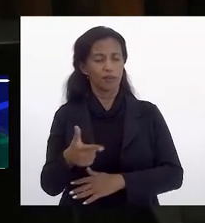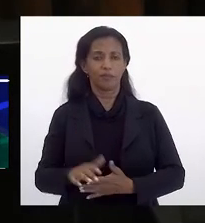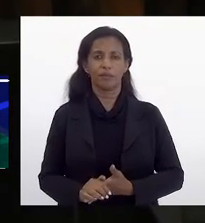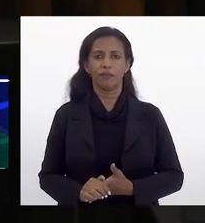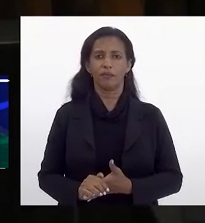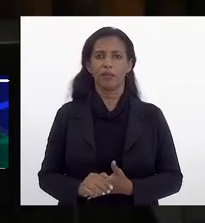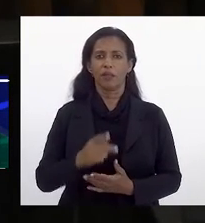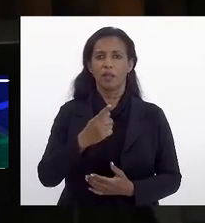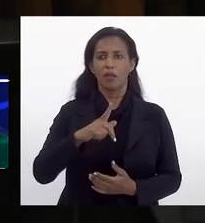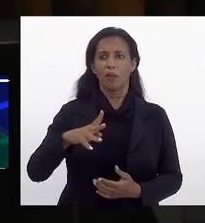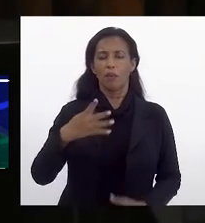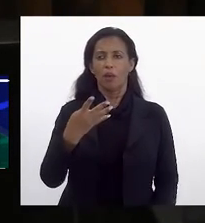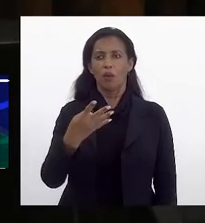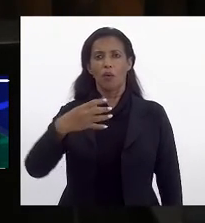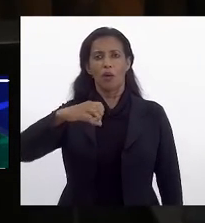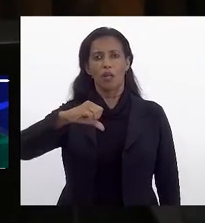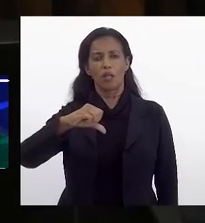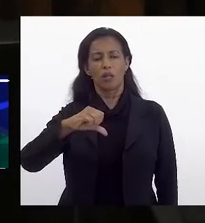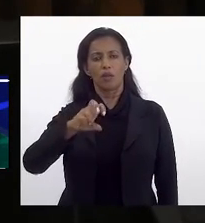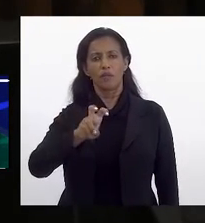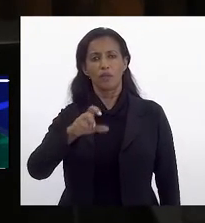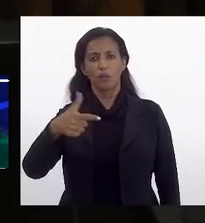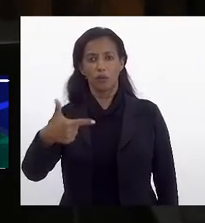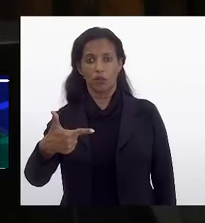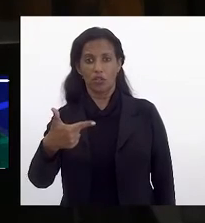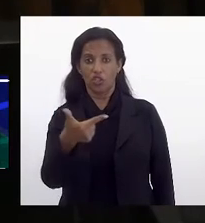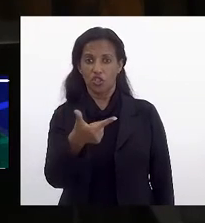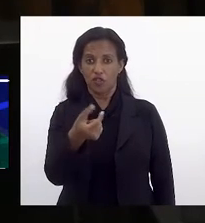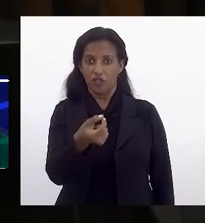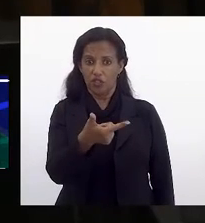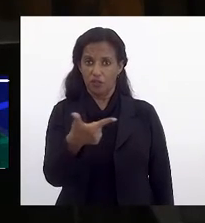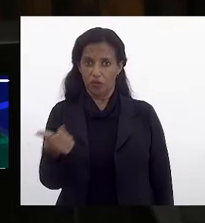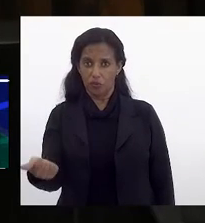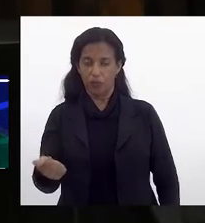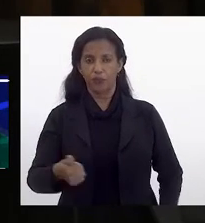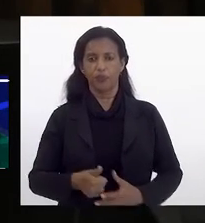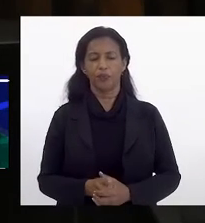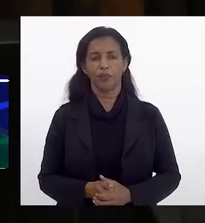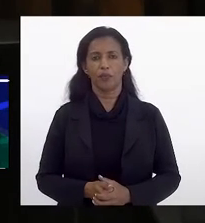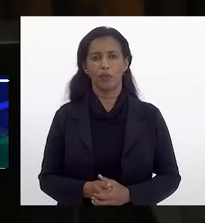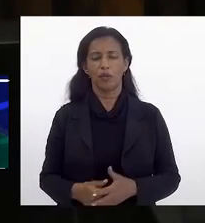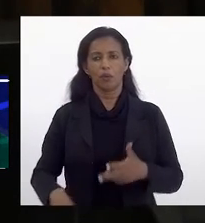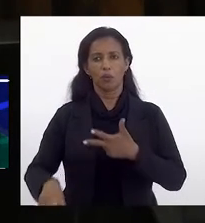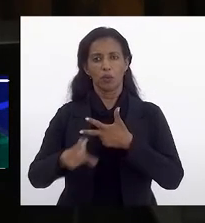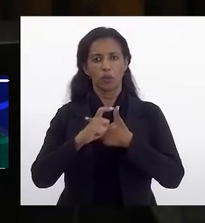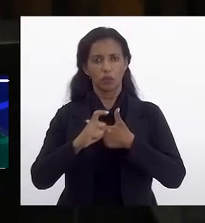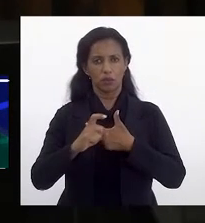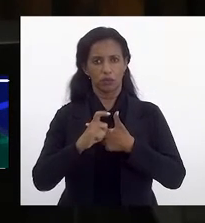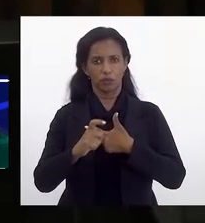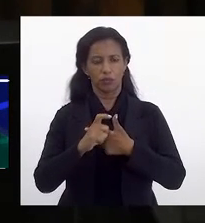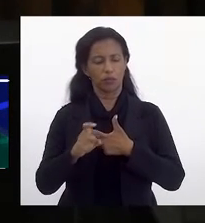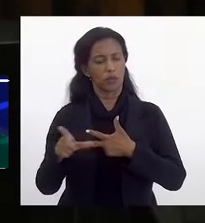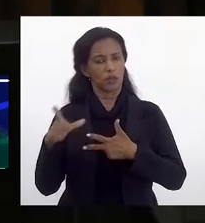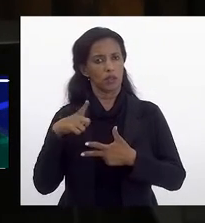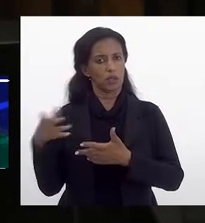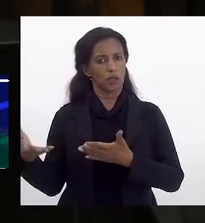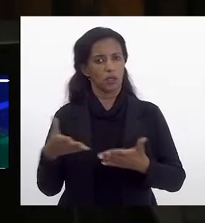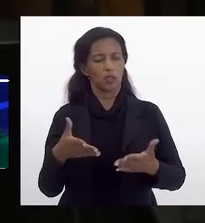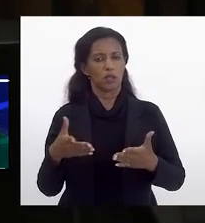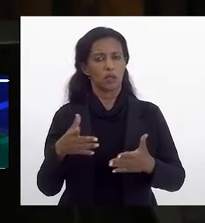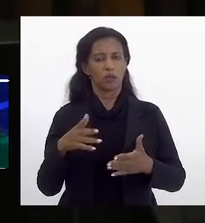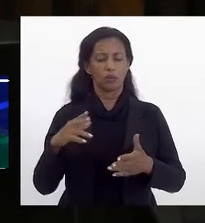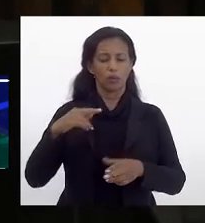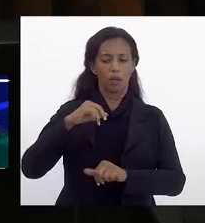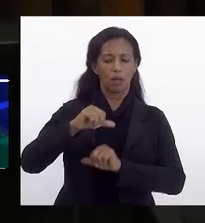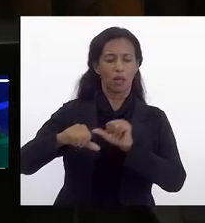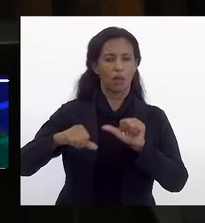ao projeto de lei 4952 de 2021 do Poder Executivo, que dispõe sobre a revisão do